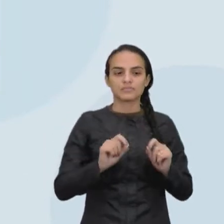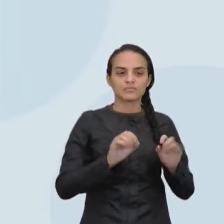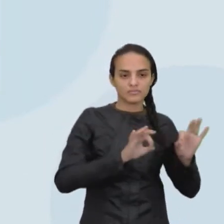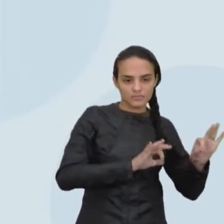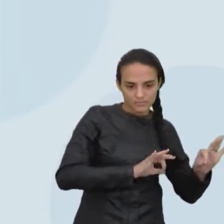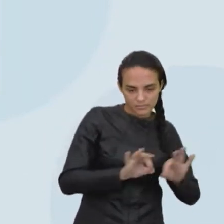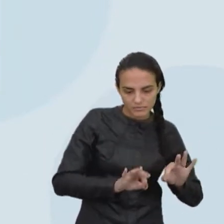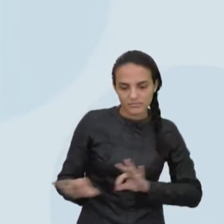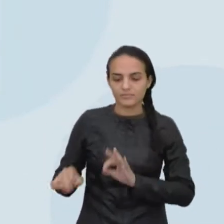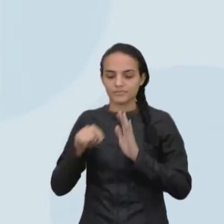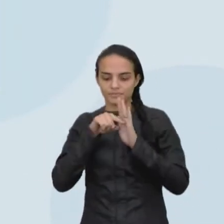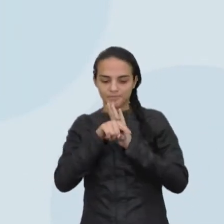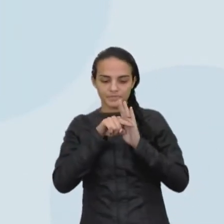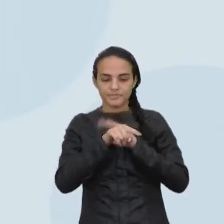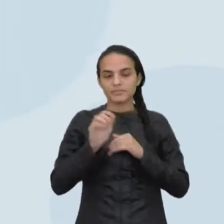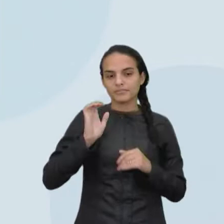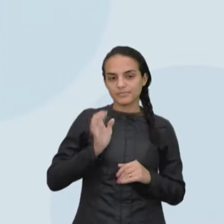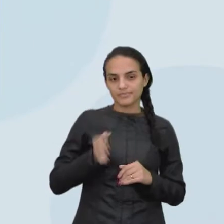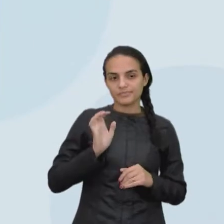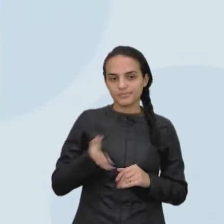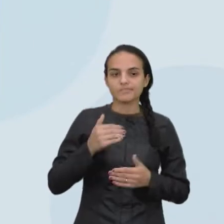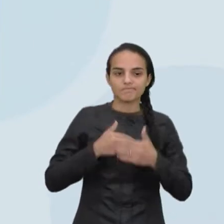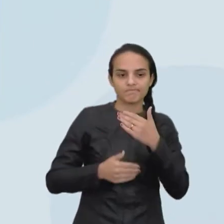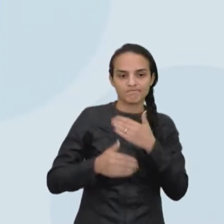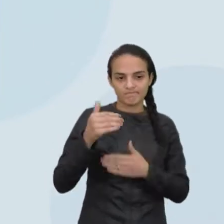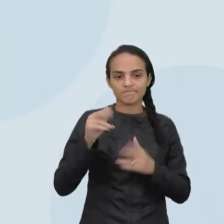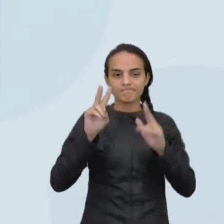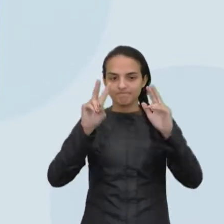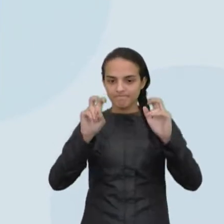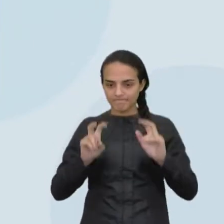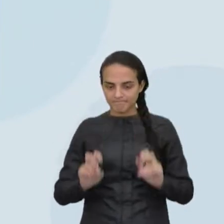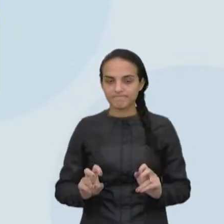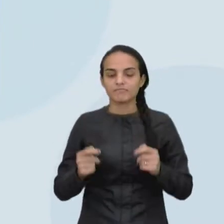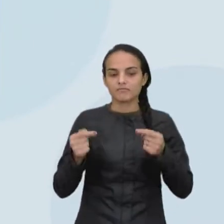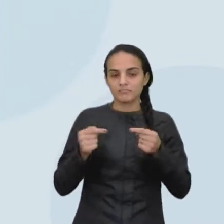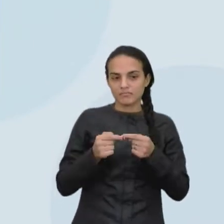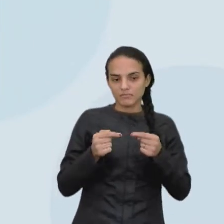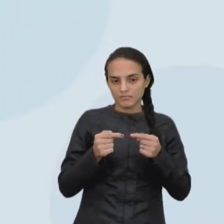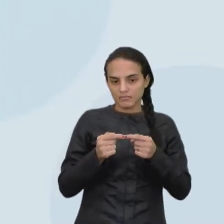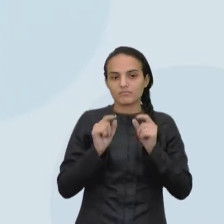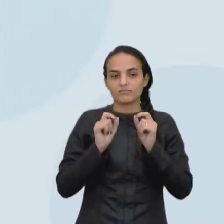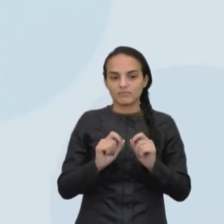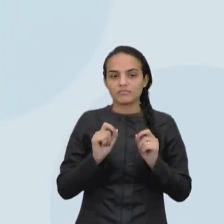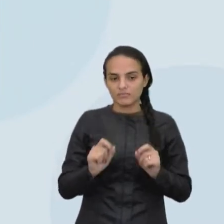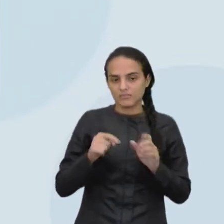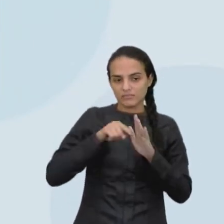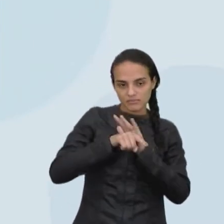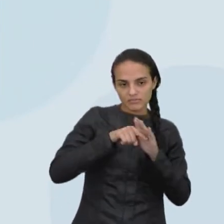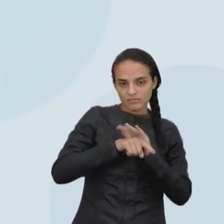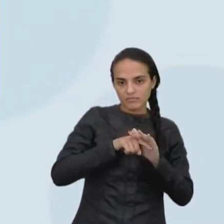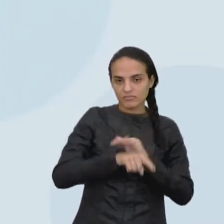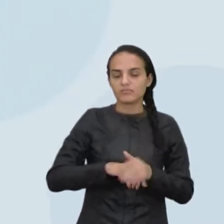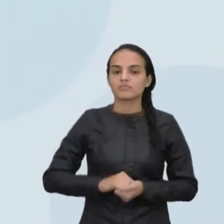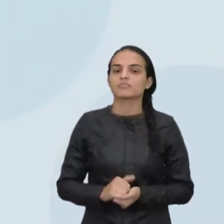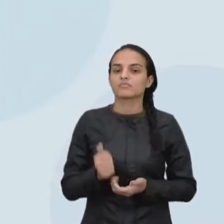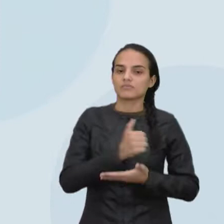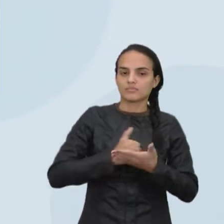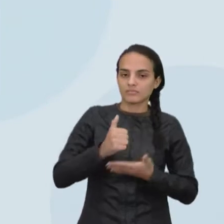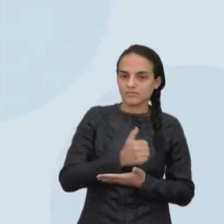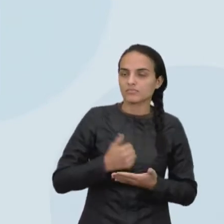Planejando o quê? Uma pesquisa estatística a partir de temas tratados nos componentes desse aprofundamento. Então, baseado